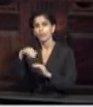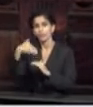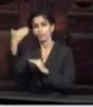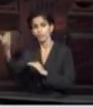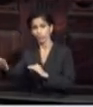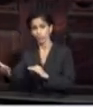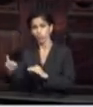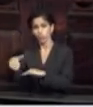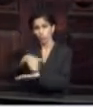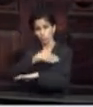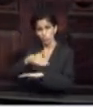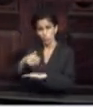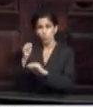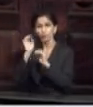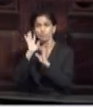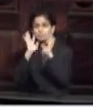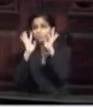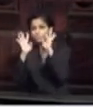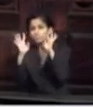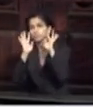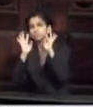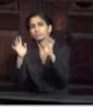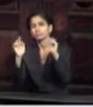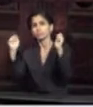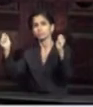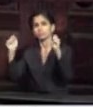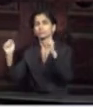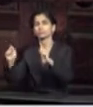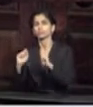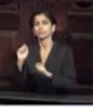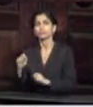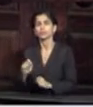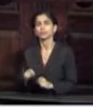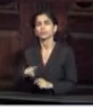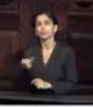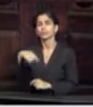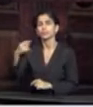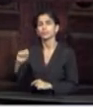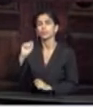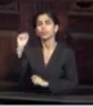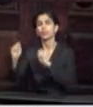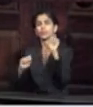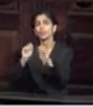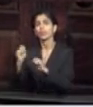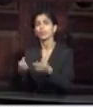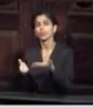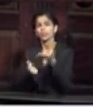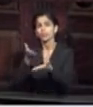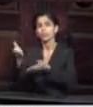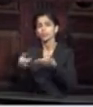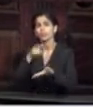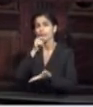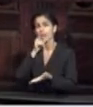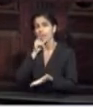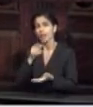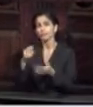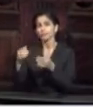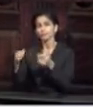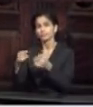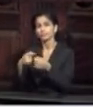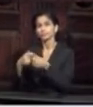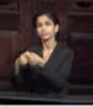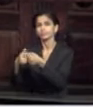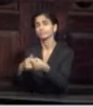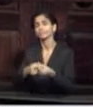E deixo a mesma pergunta de sempre: quem é que vai cuidar da nossa água, principalmente nos municípios do